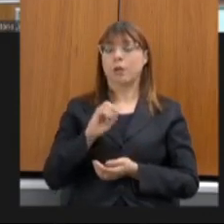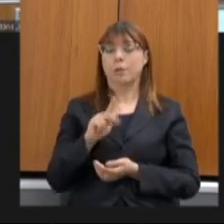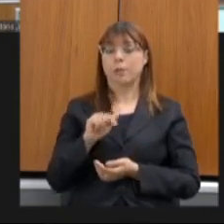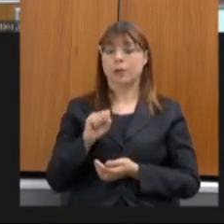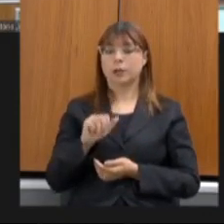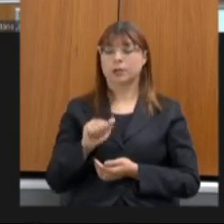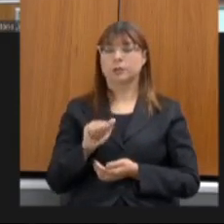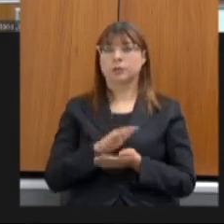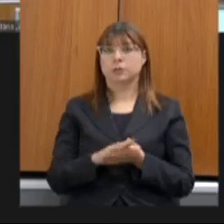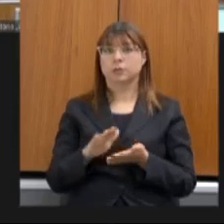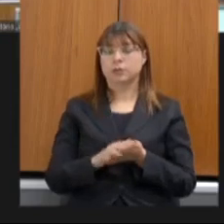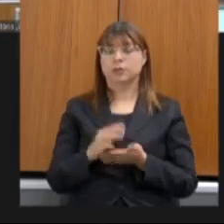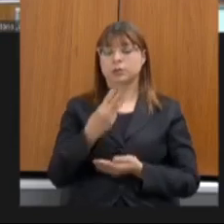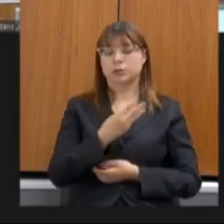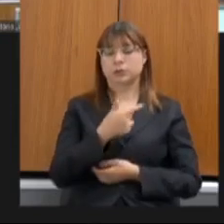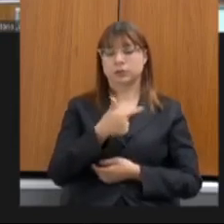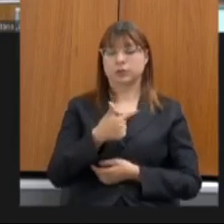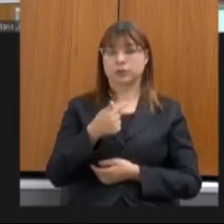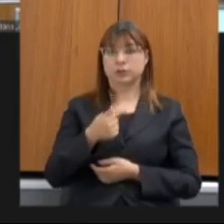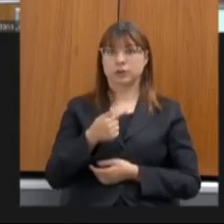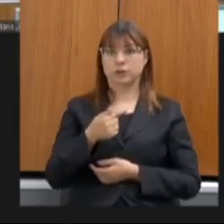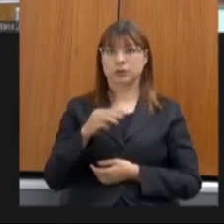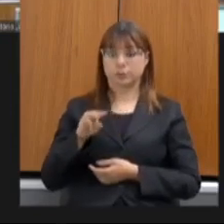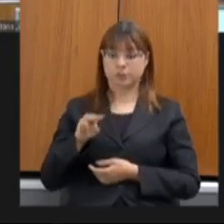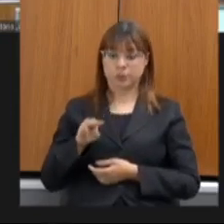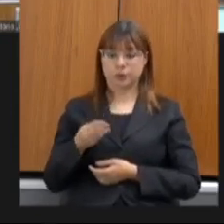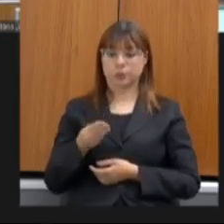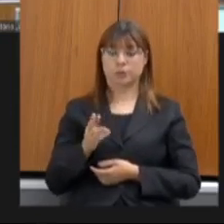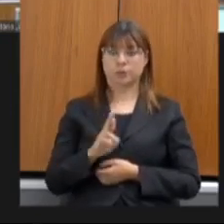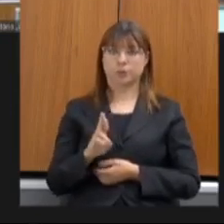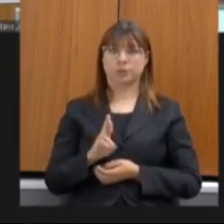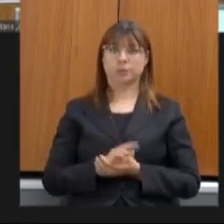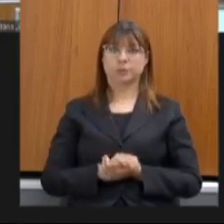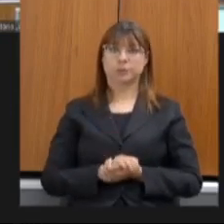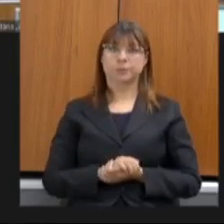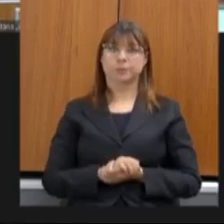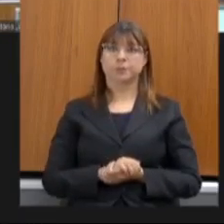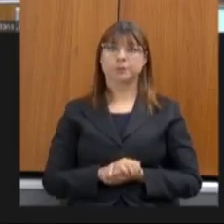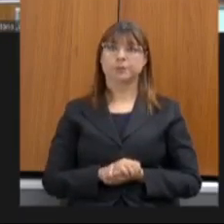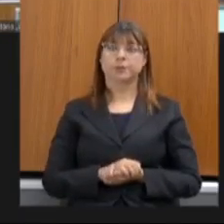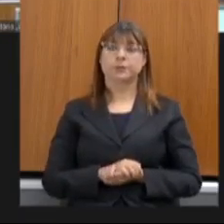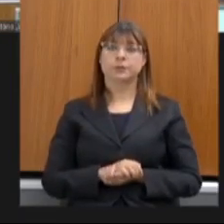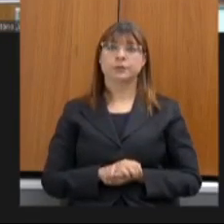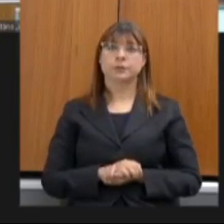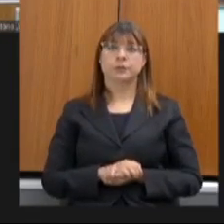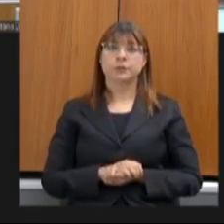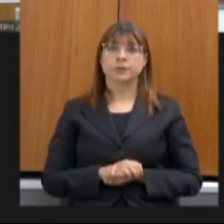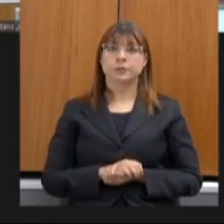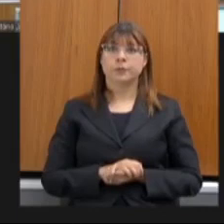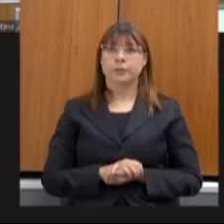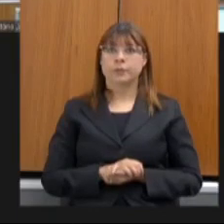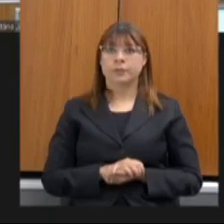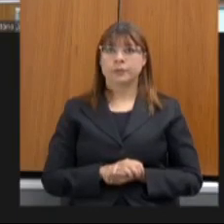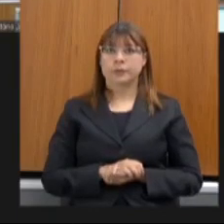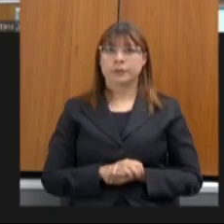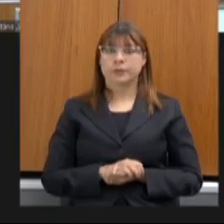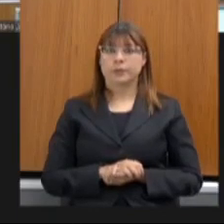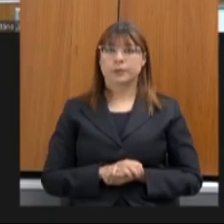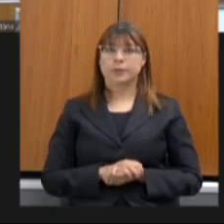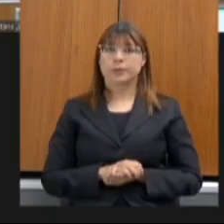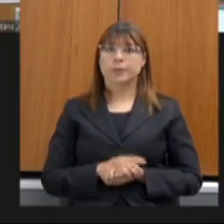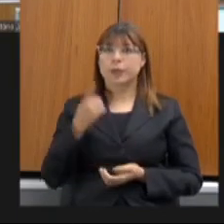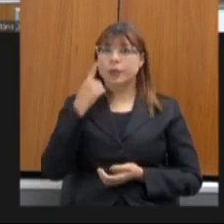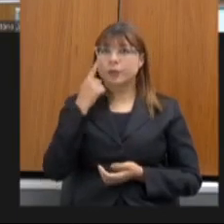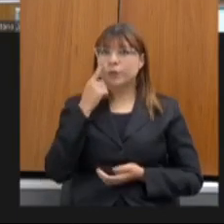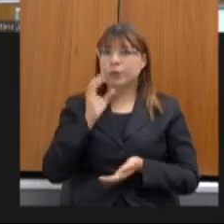Copasa 327 mil milhões de reais pode passar e aqui um pouco